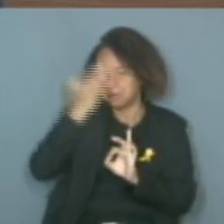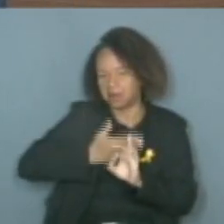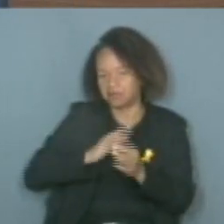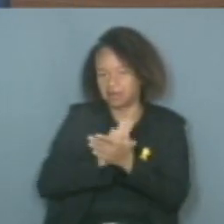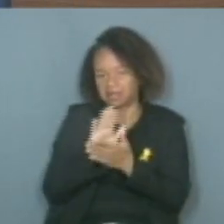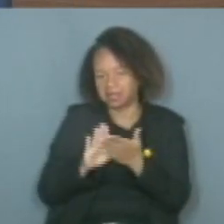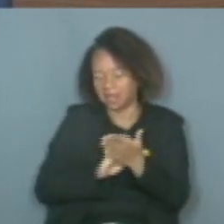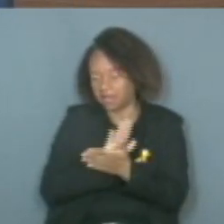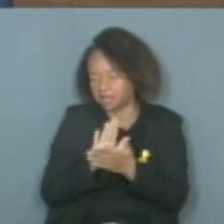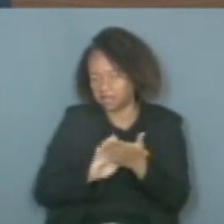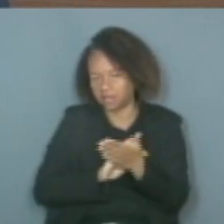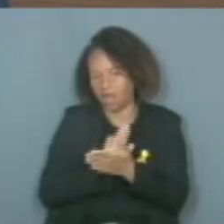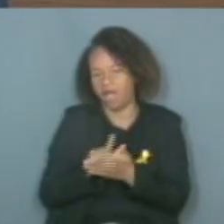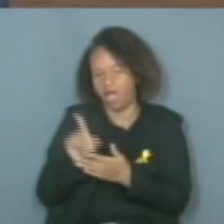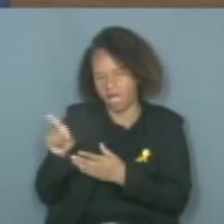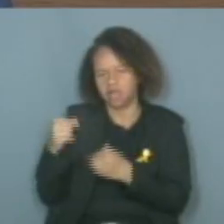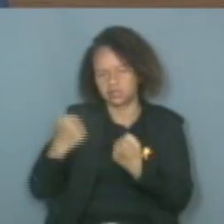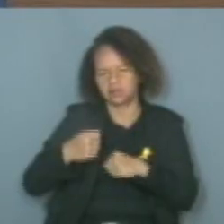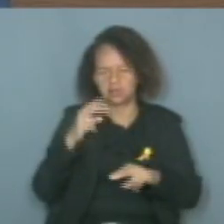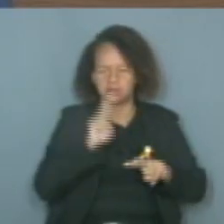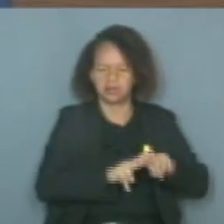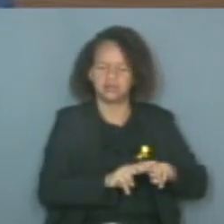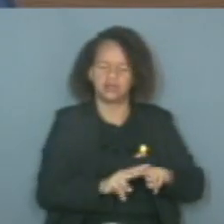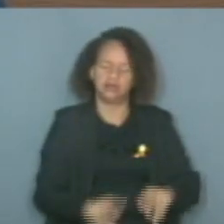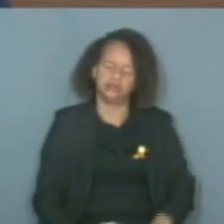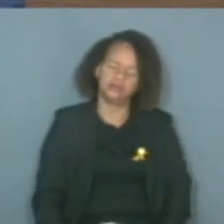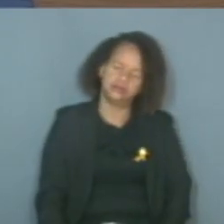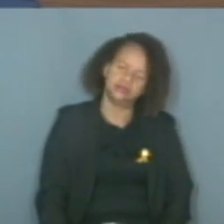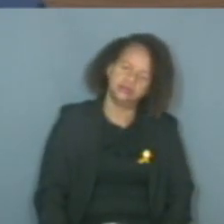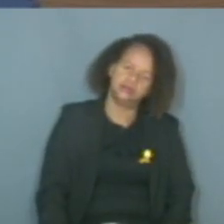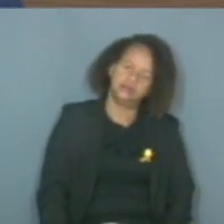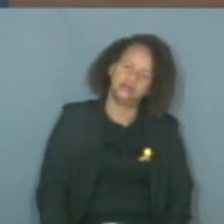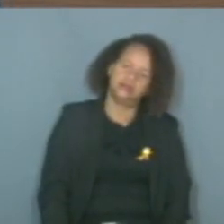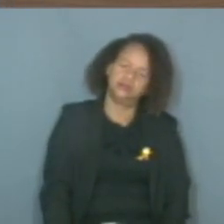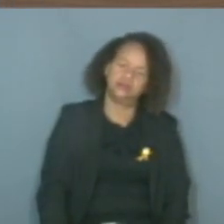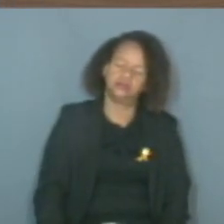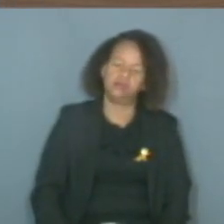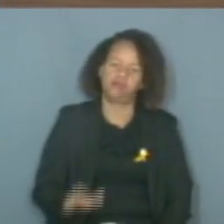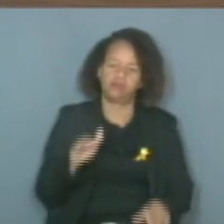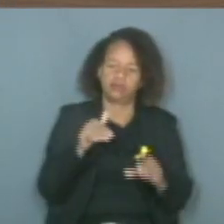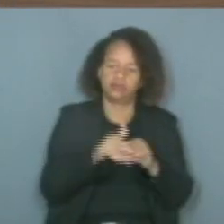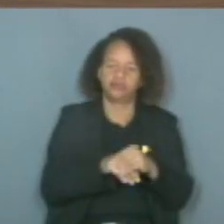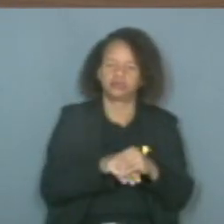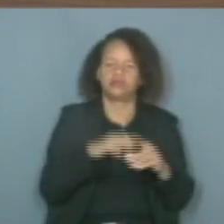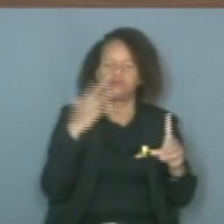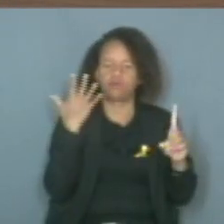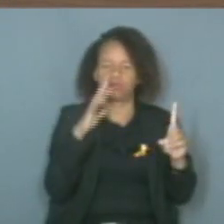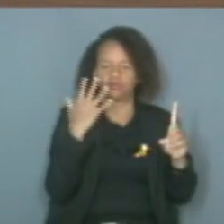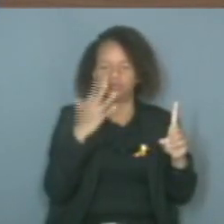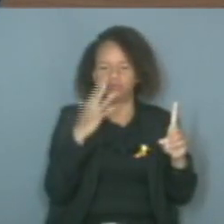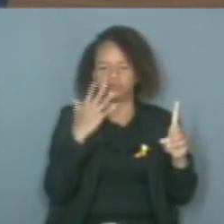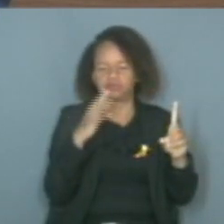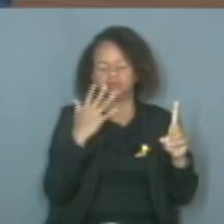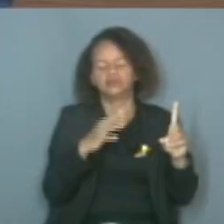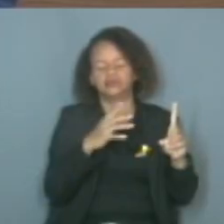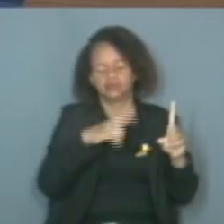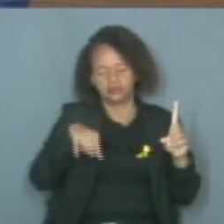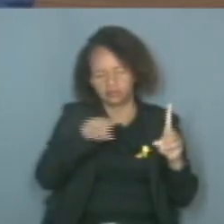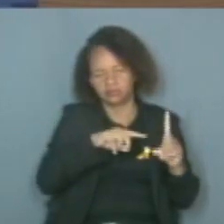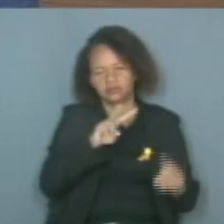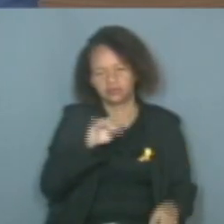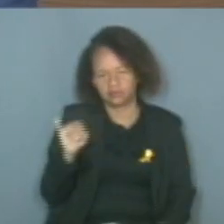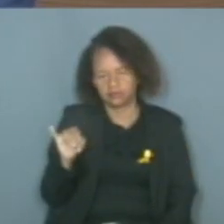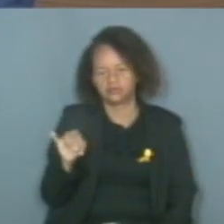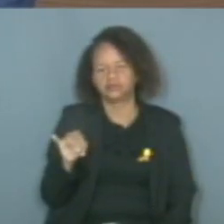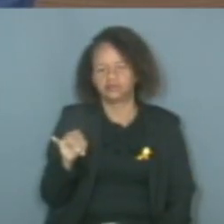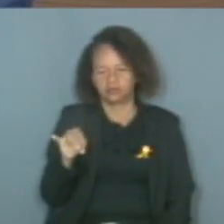concreto, esse sim precisa de prisão. Então, queria dar meu voto de aplauso. Eu creio que a casa também vai